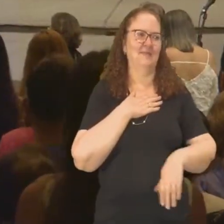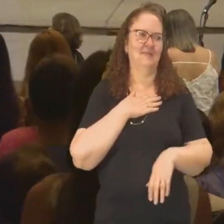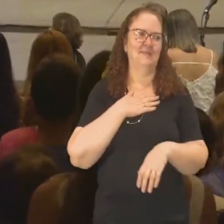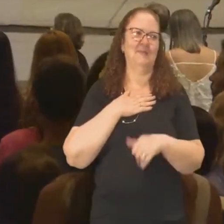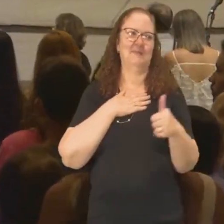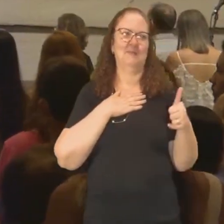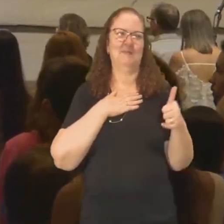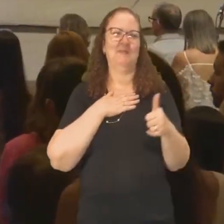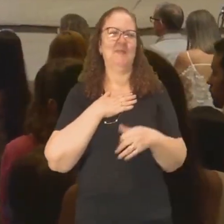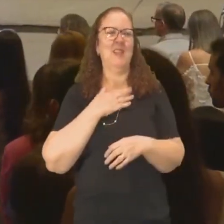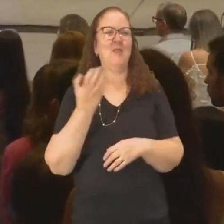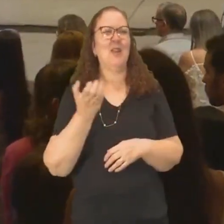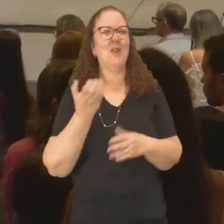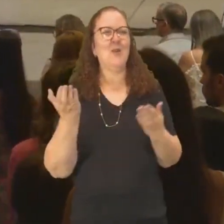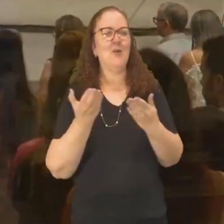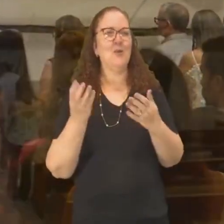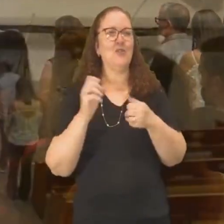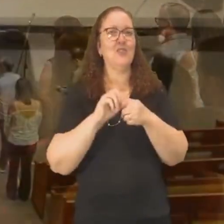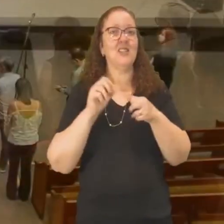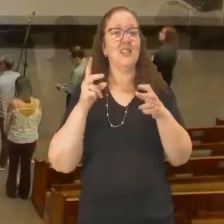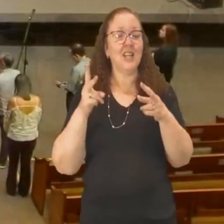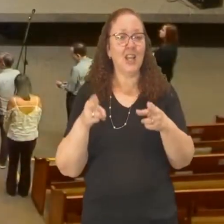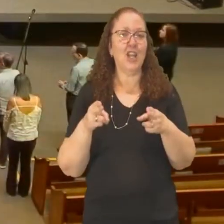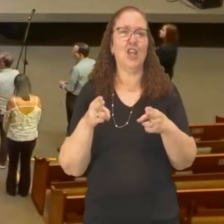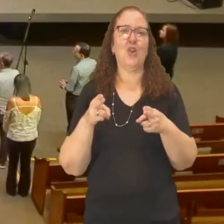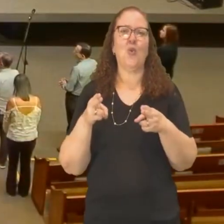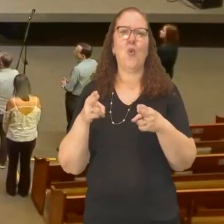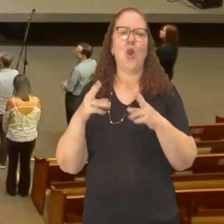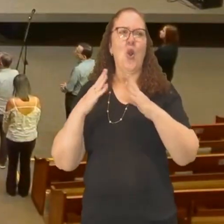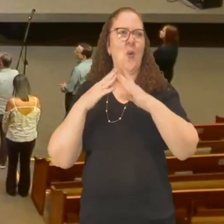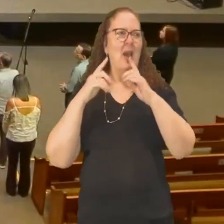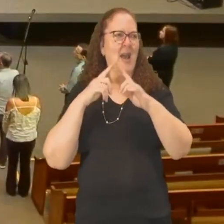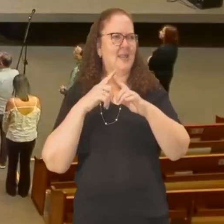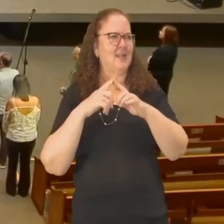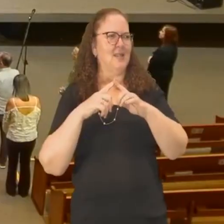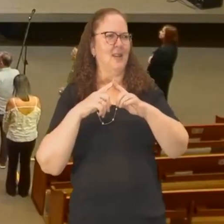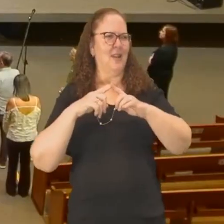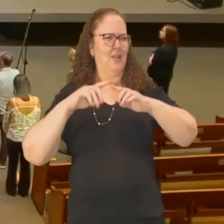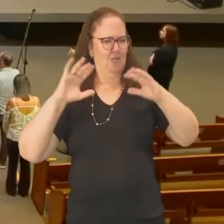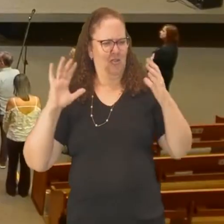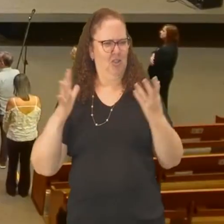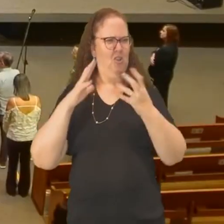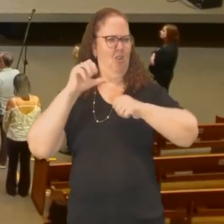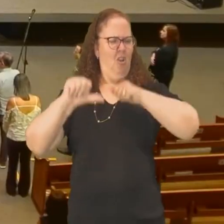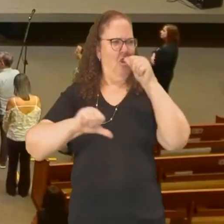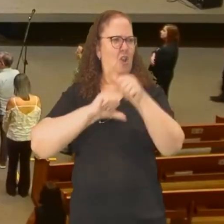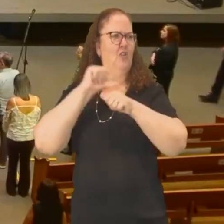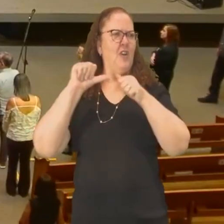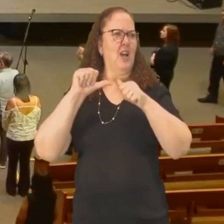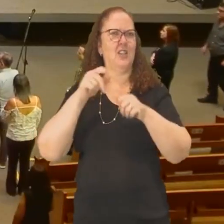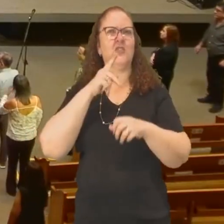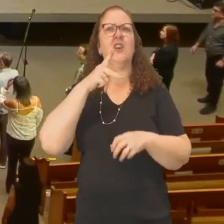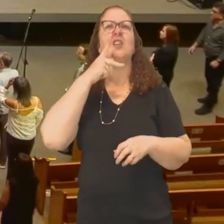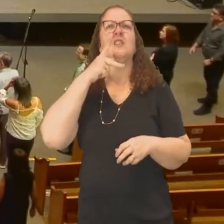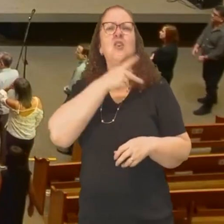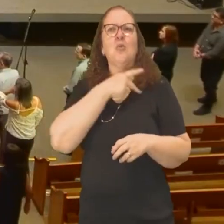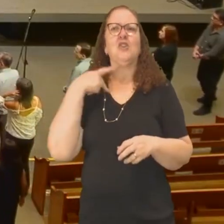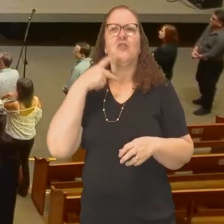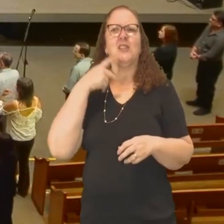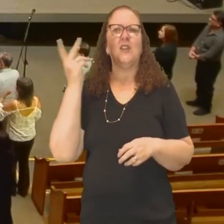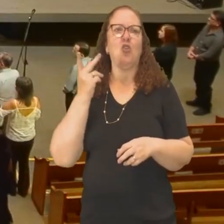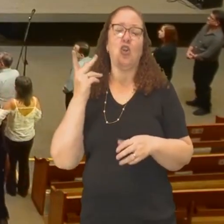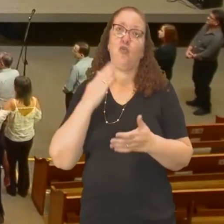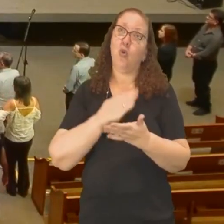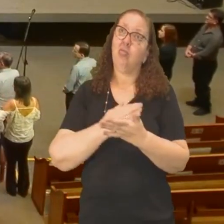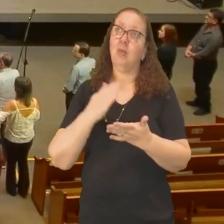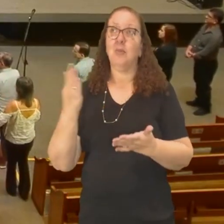mim. Eu quero hoje fazer igual aquelas igrejas avivadas, que o pastor diz assim: olha, eu ia terminar agora, mas